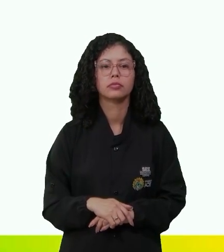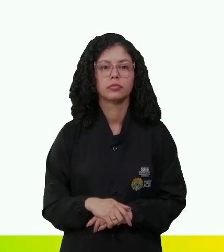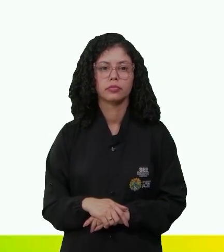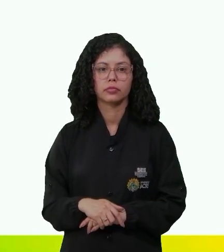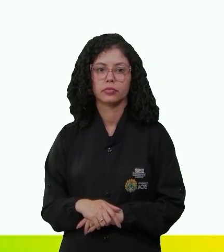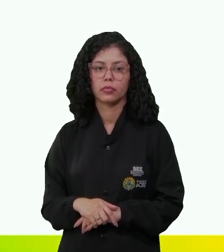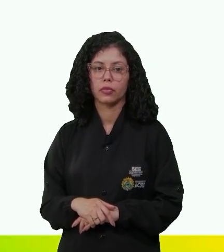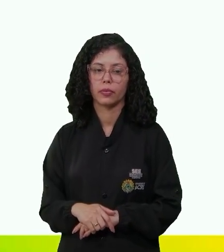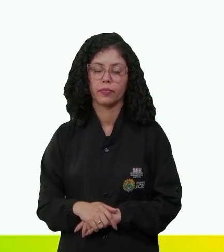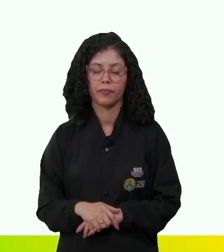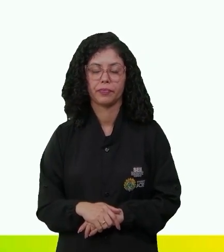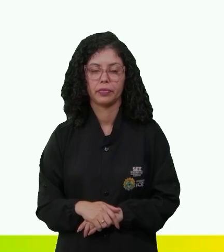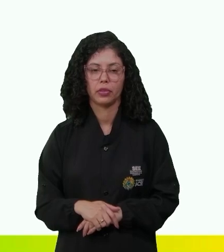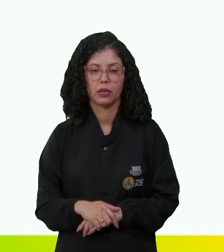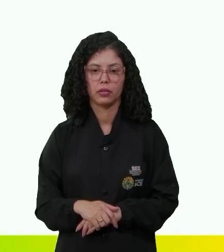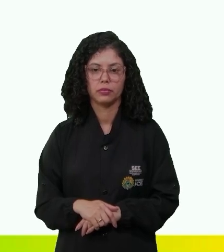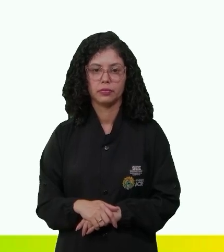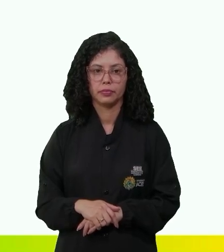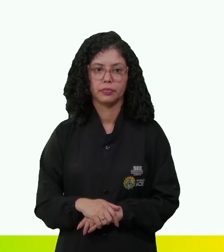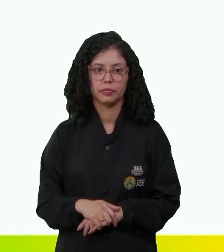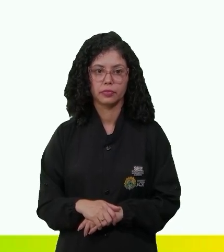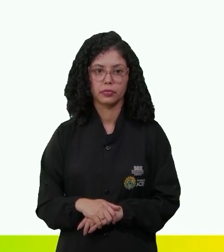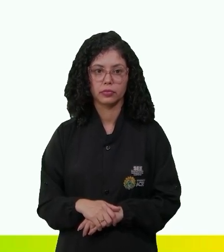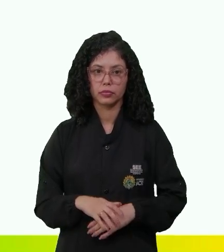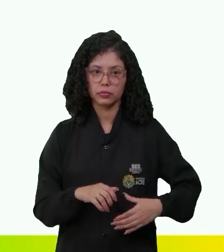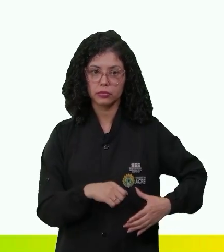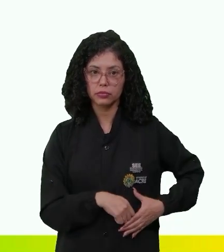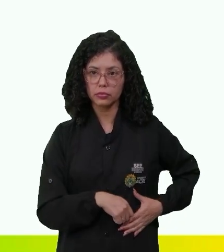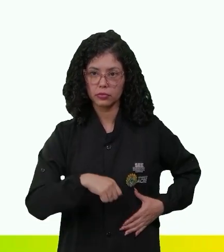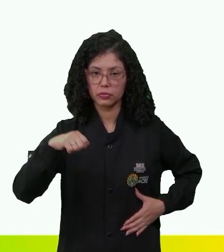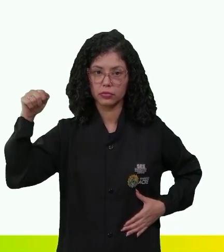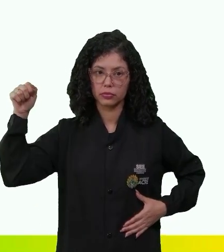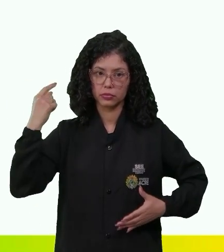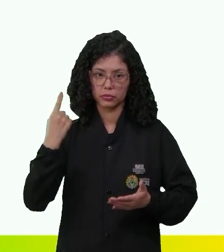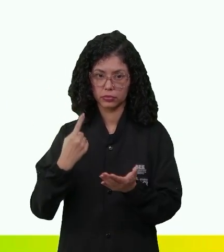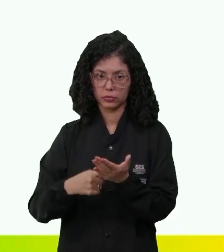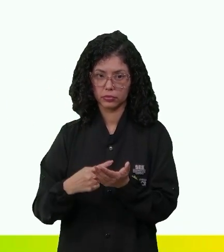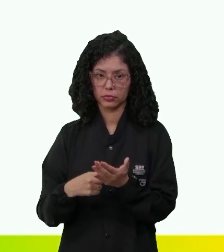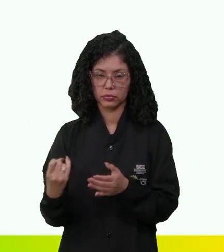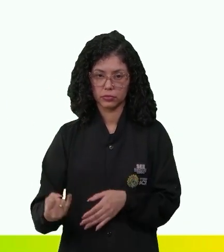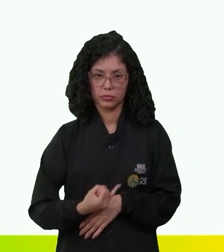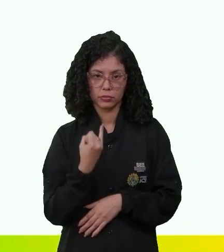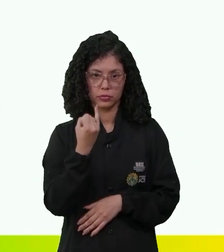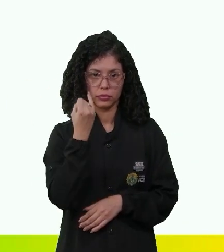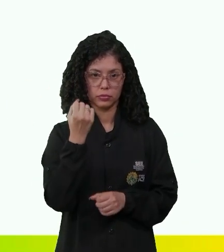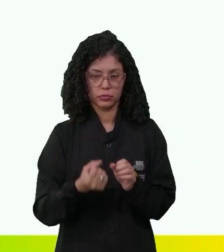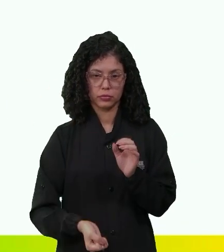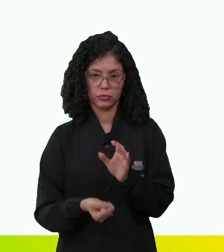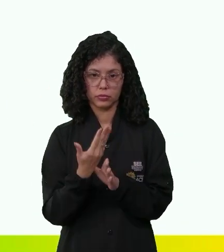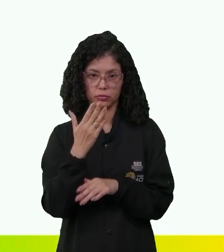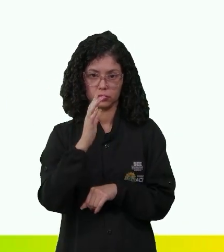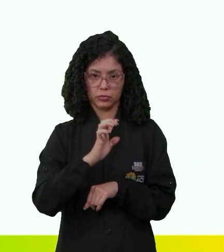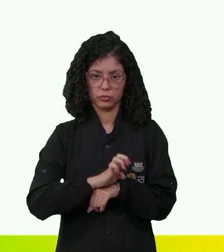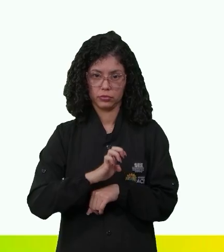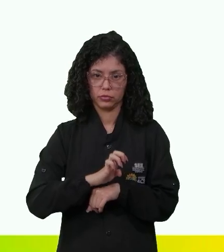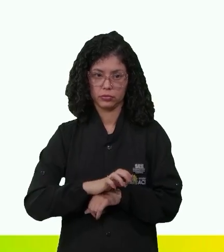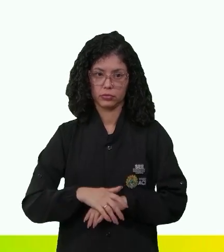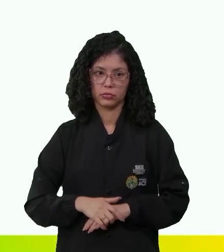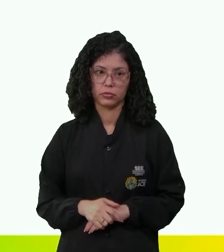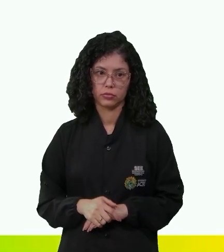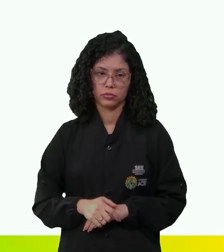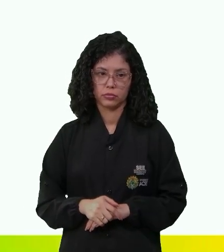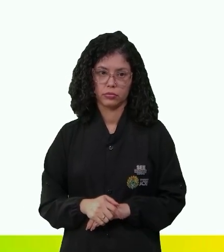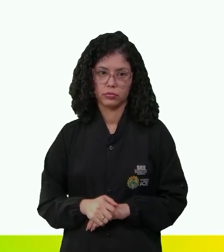letra C. Mas vamos à a terceira. A independência foi um marco crucial para a construção do